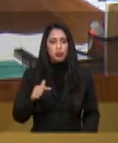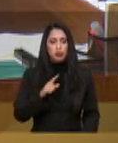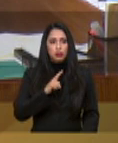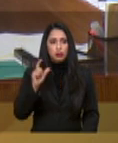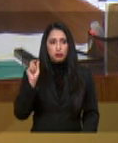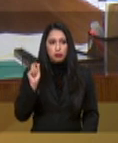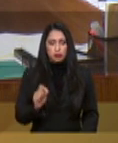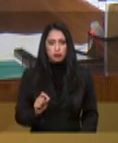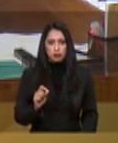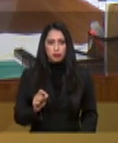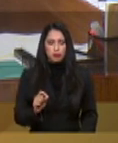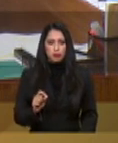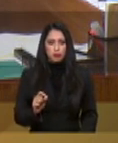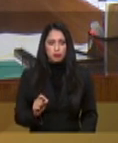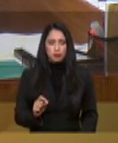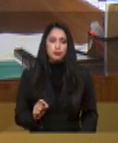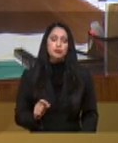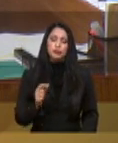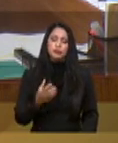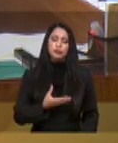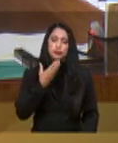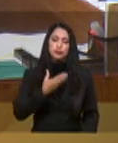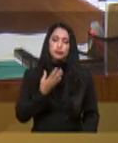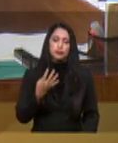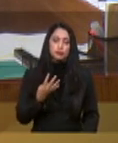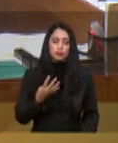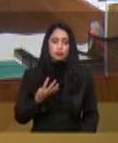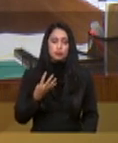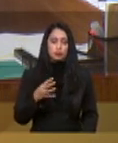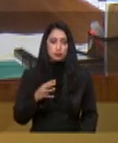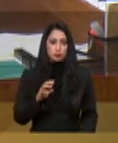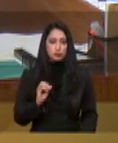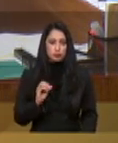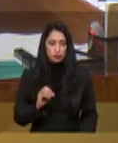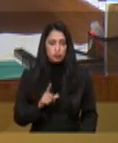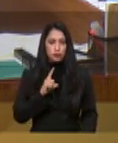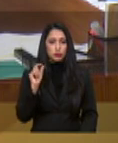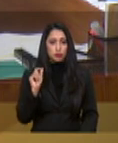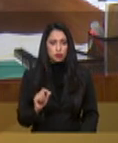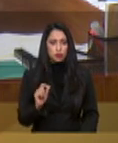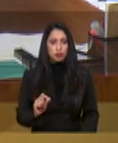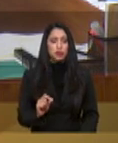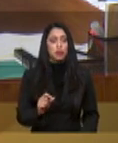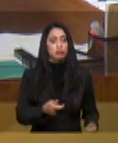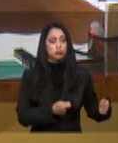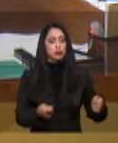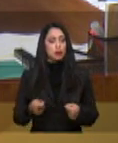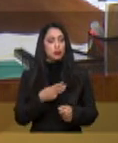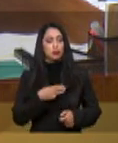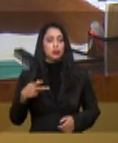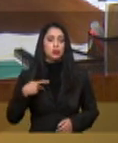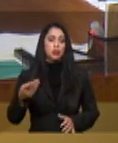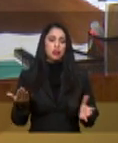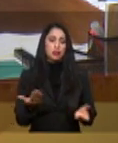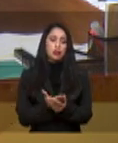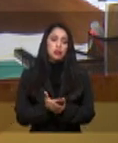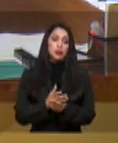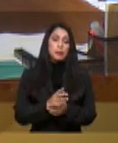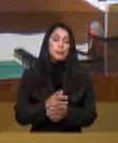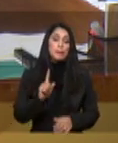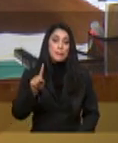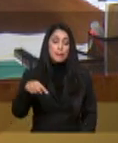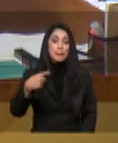requerente PGR. STF julga ação sobre se é possível representação fiscal para fins penais nos crimes contra a Previdência